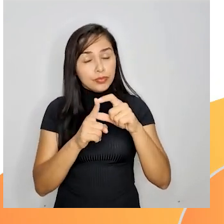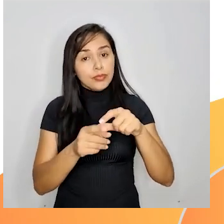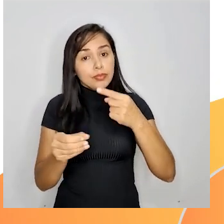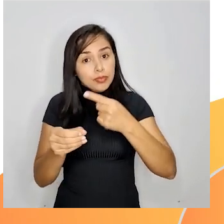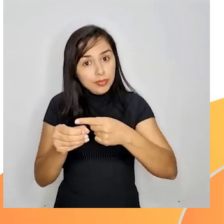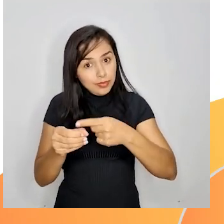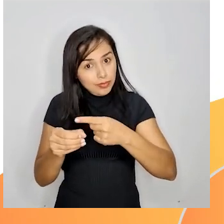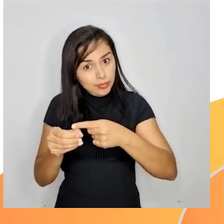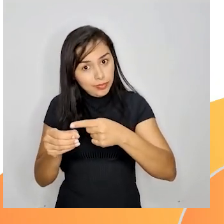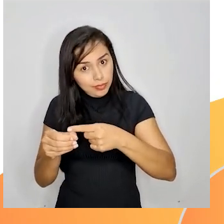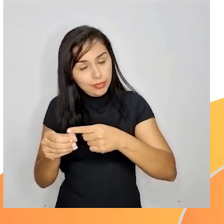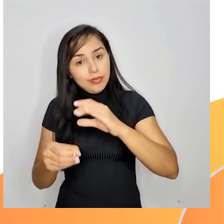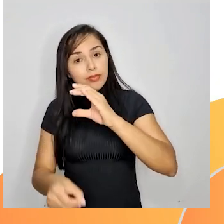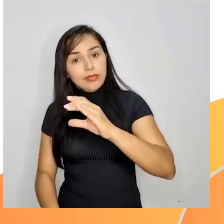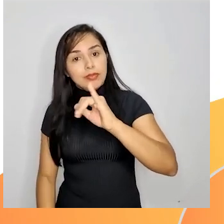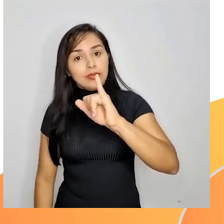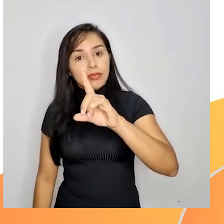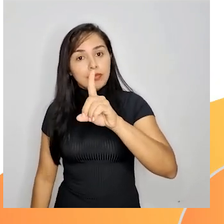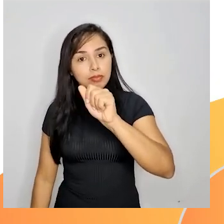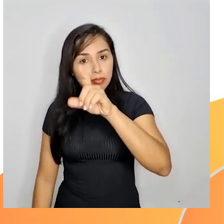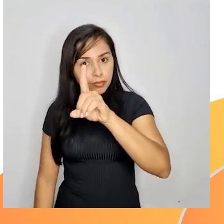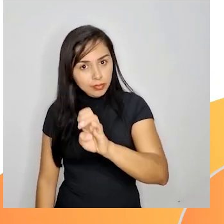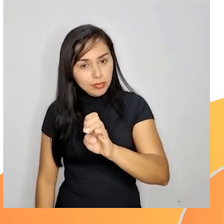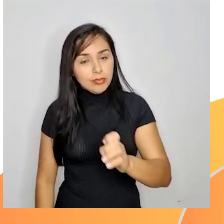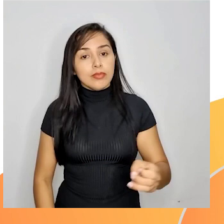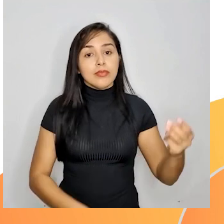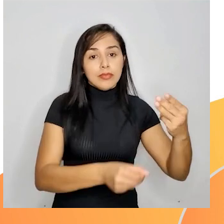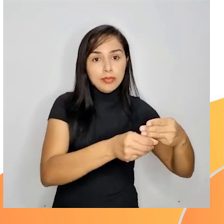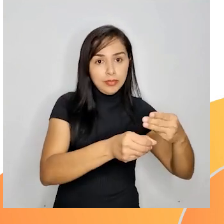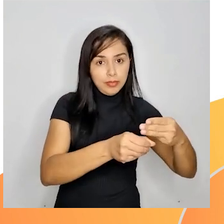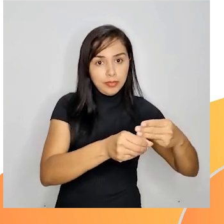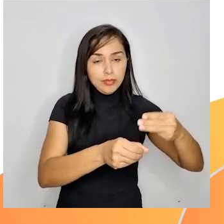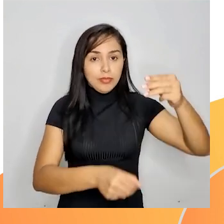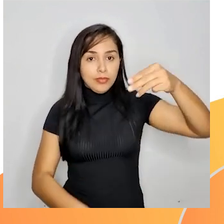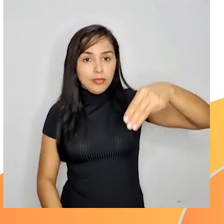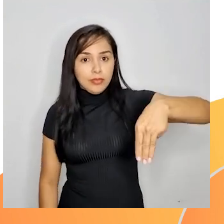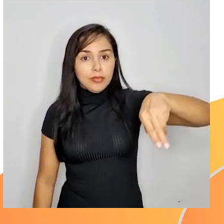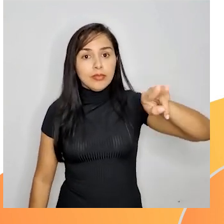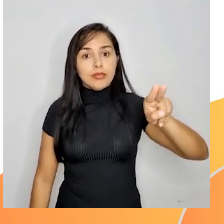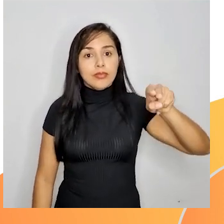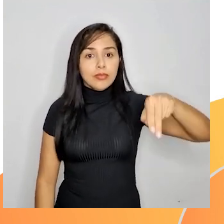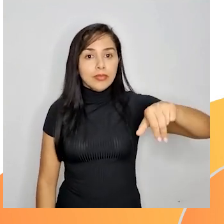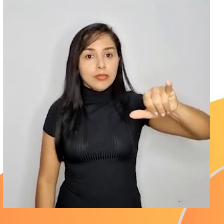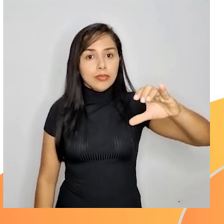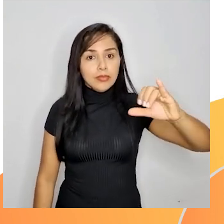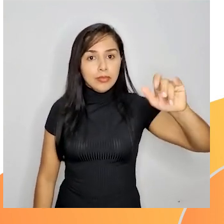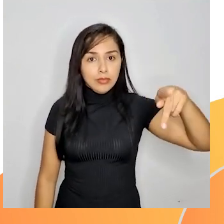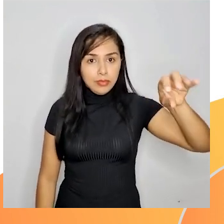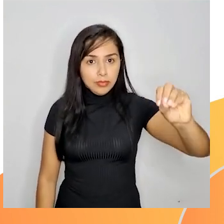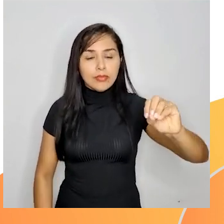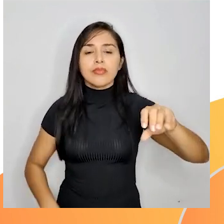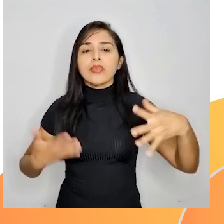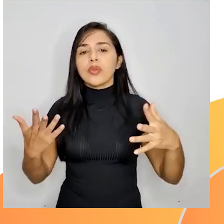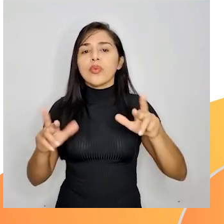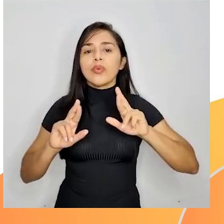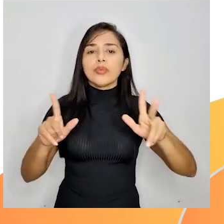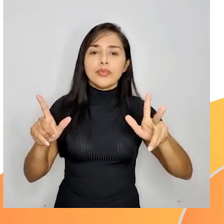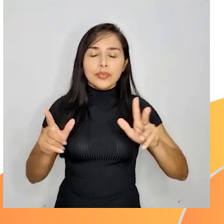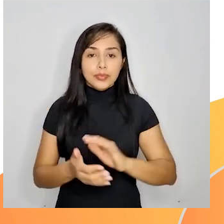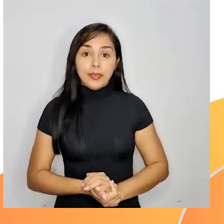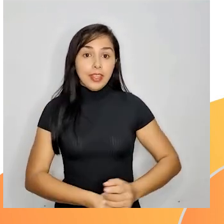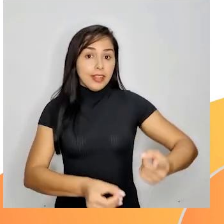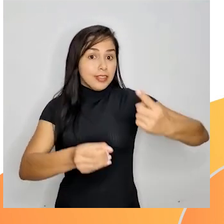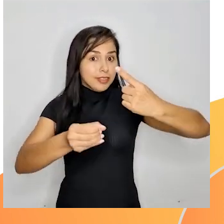município. Mas você sabe qual que é essa diferença? A gente vai aprender agora. Olha só, cidade